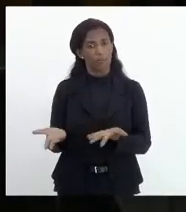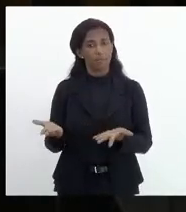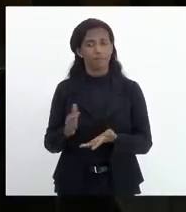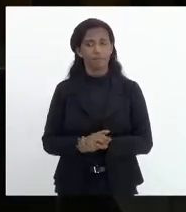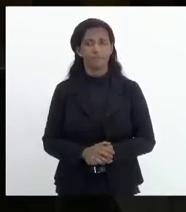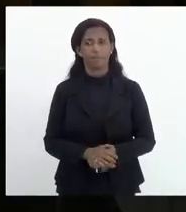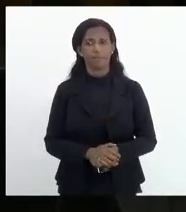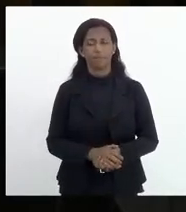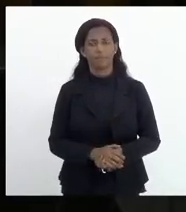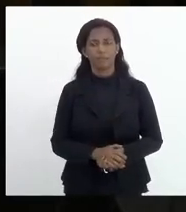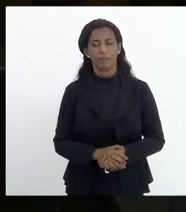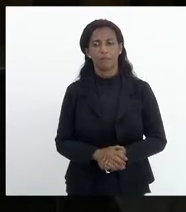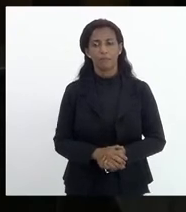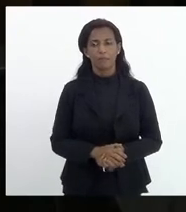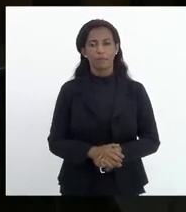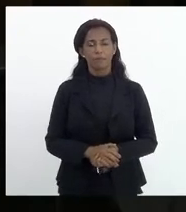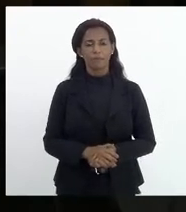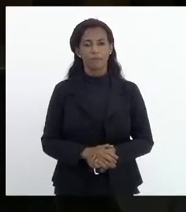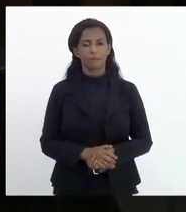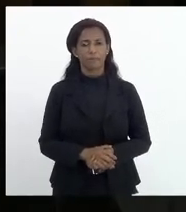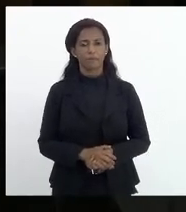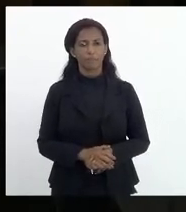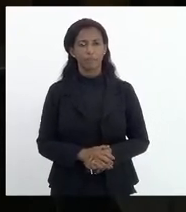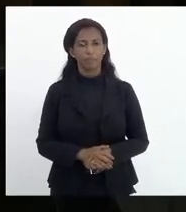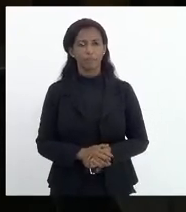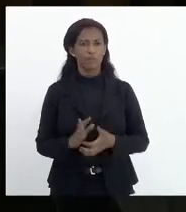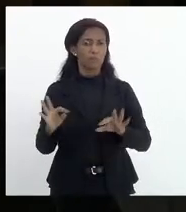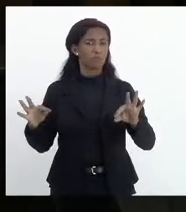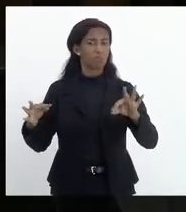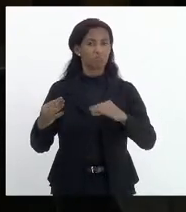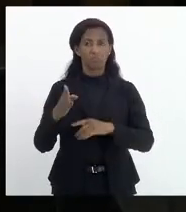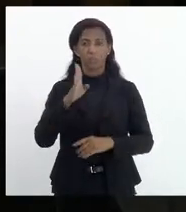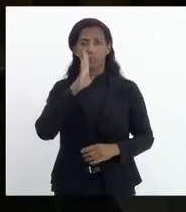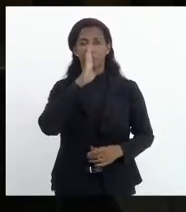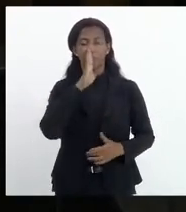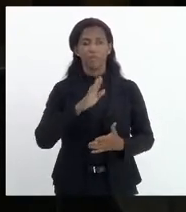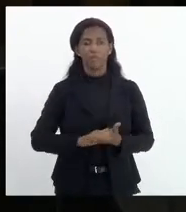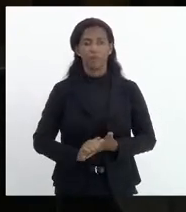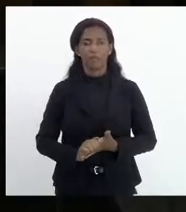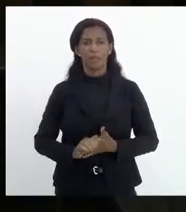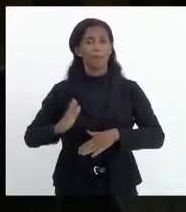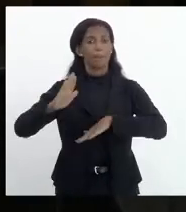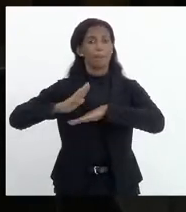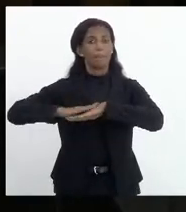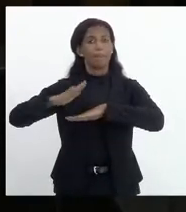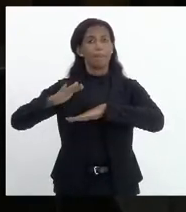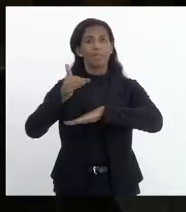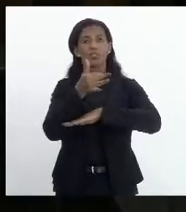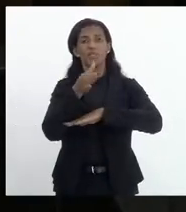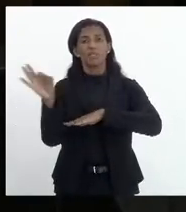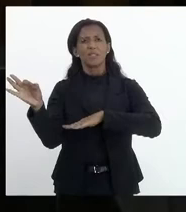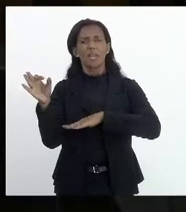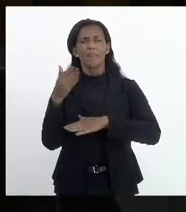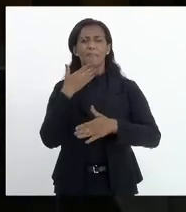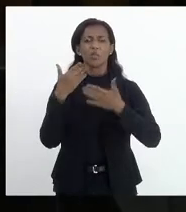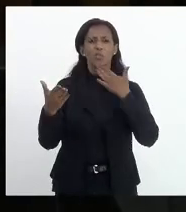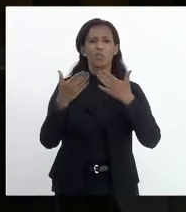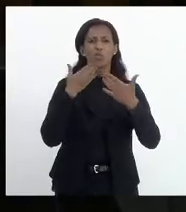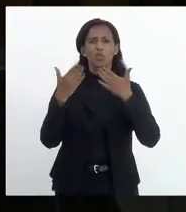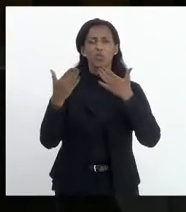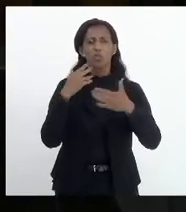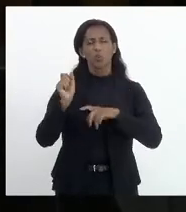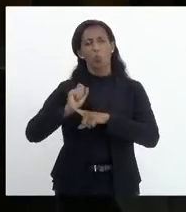praxe e em silêncio a mais de 100 pedidos de